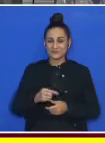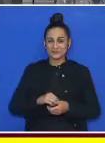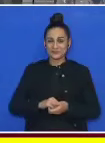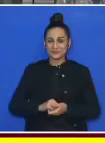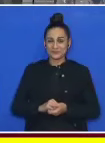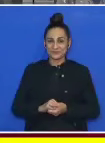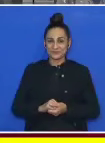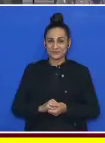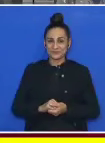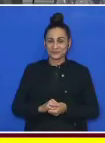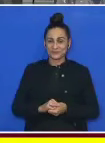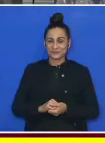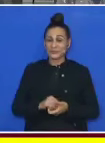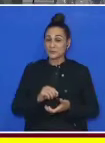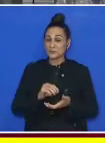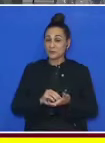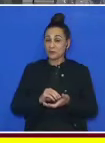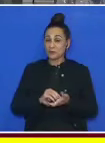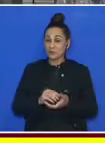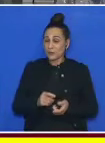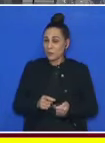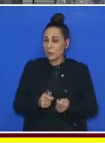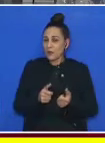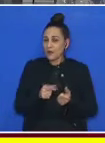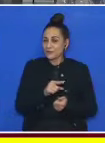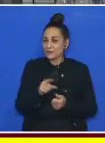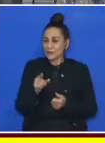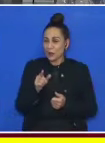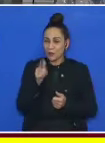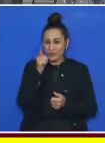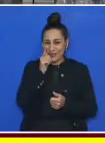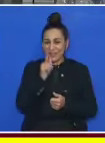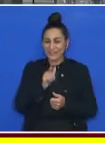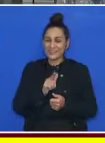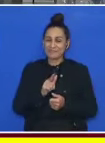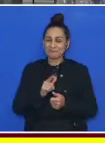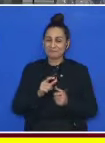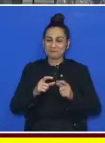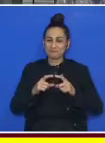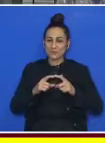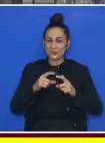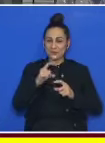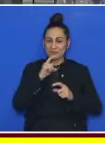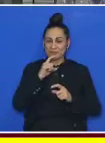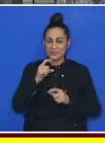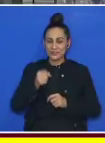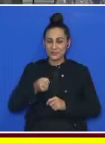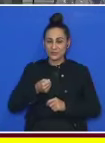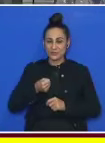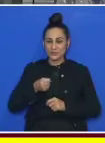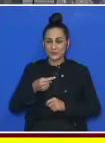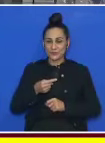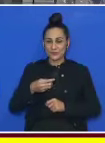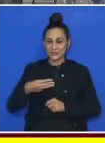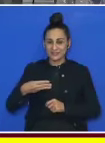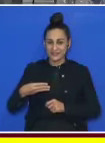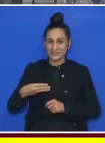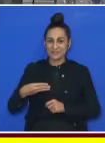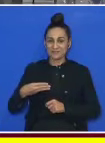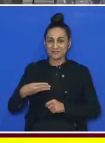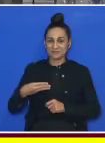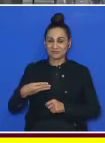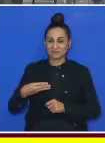01. Falta pouco. Você ainda tem chances. Bola verde, número 13. Verde,